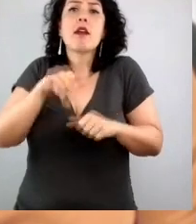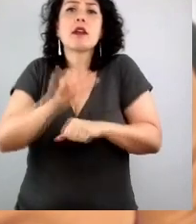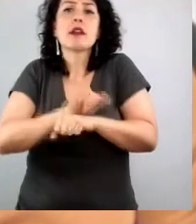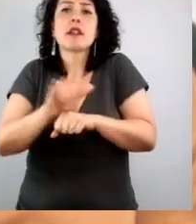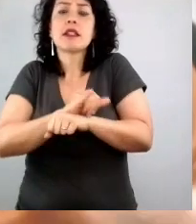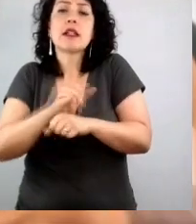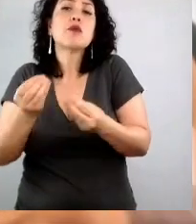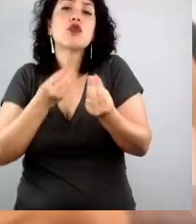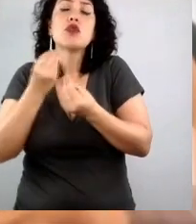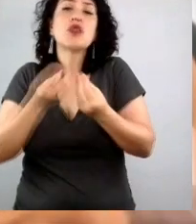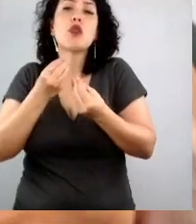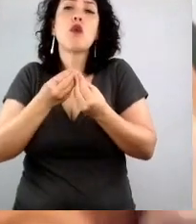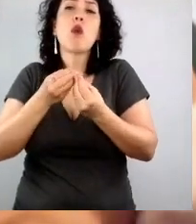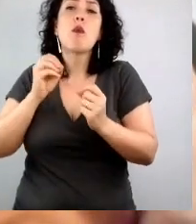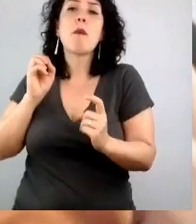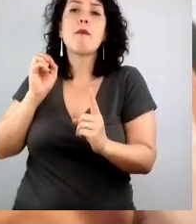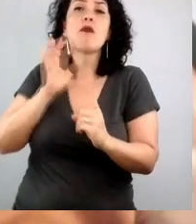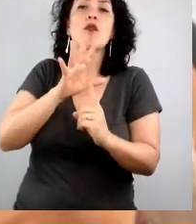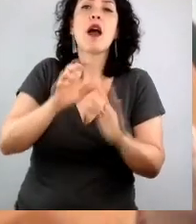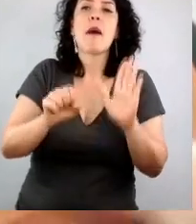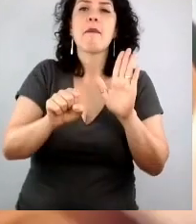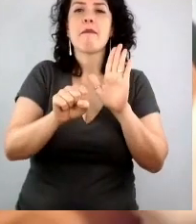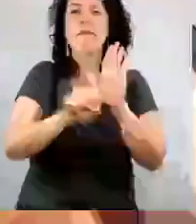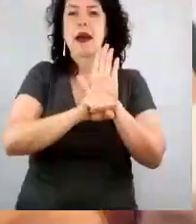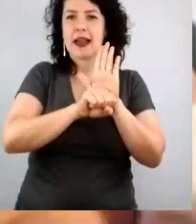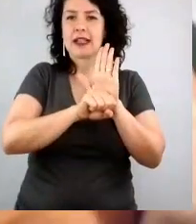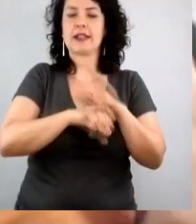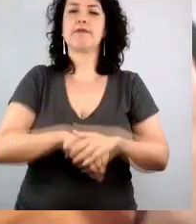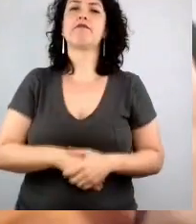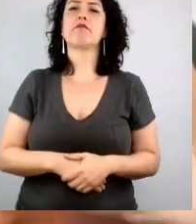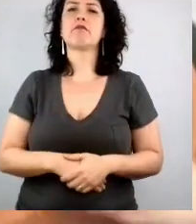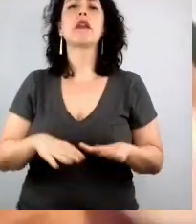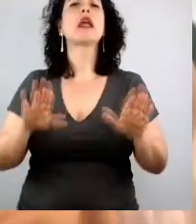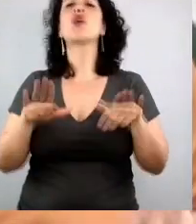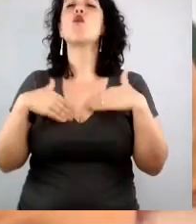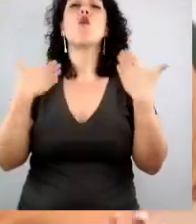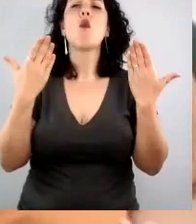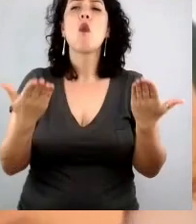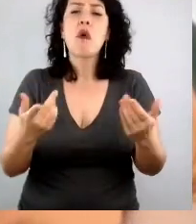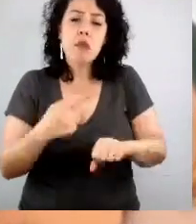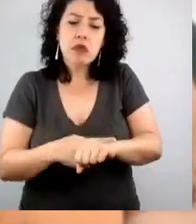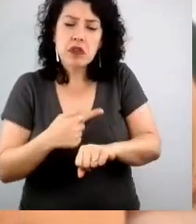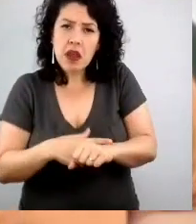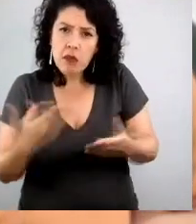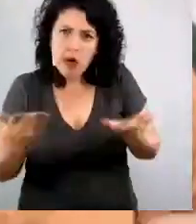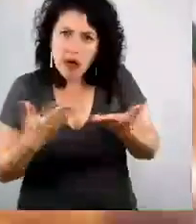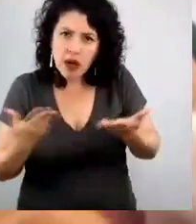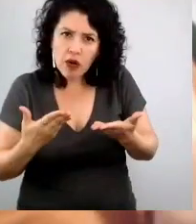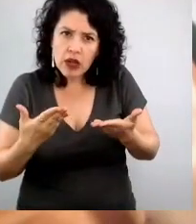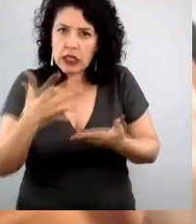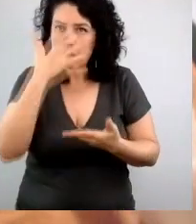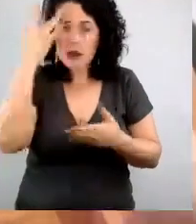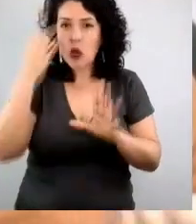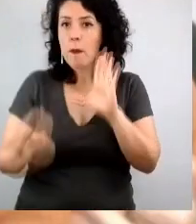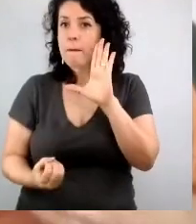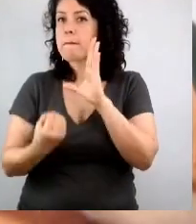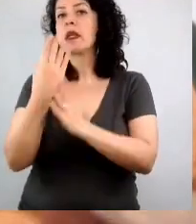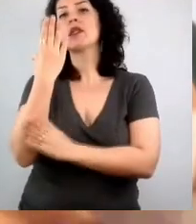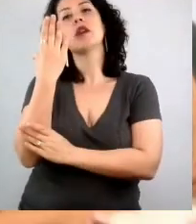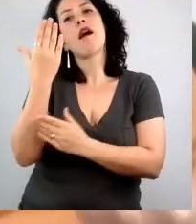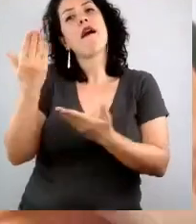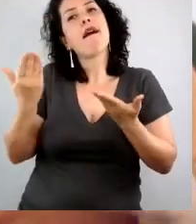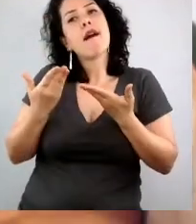marca. Mas como que é essa nova realidade dos criadores digitais pós-pandemia? E como que era